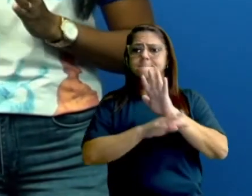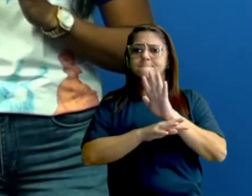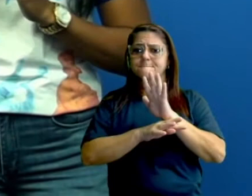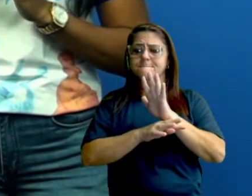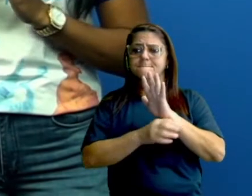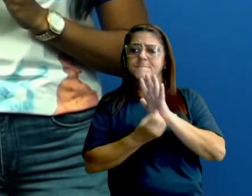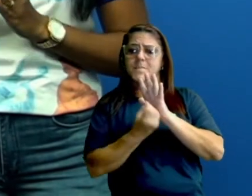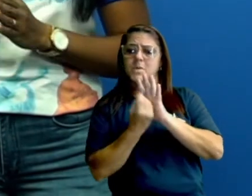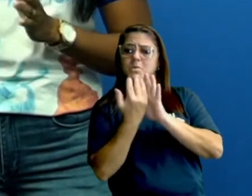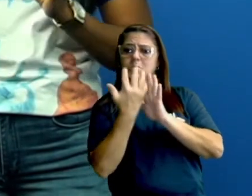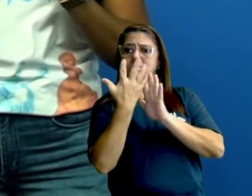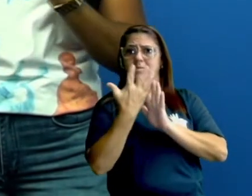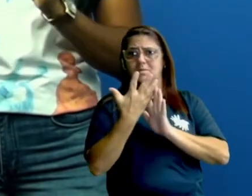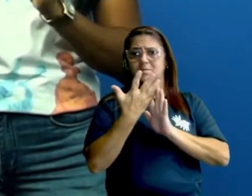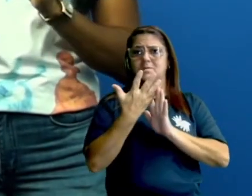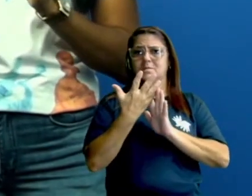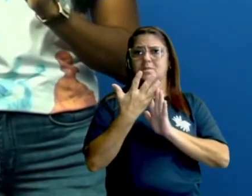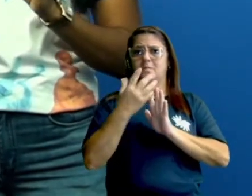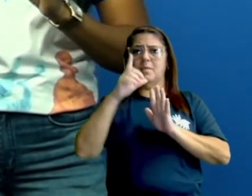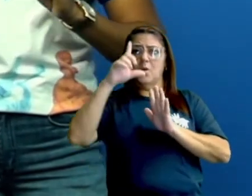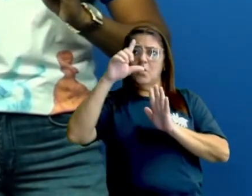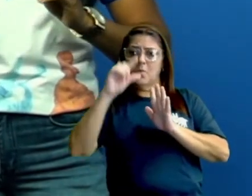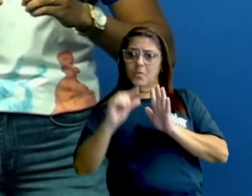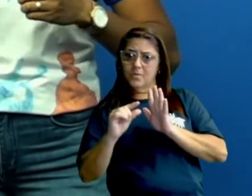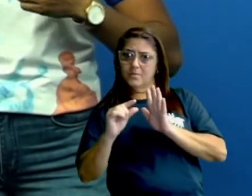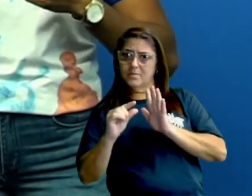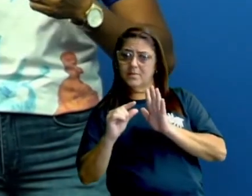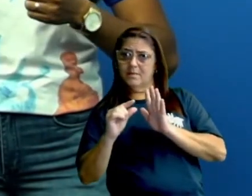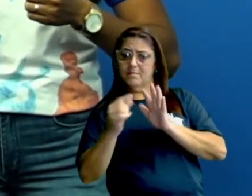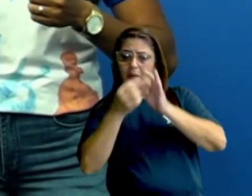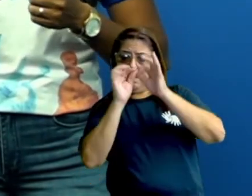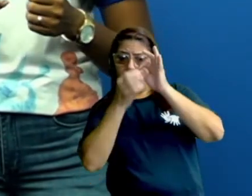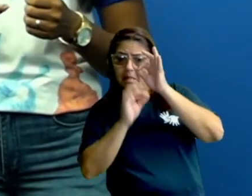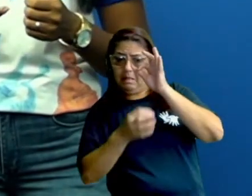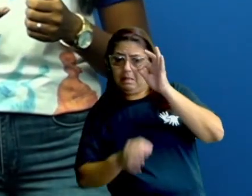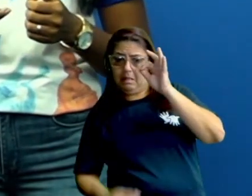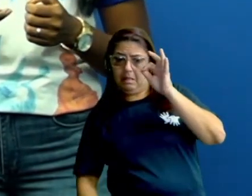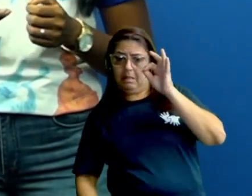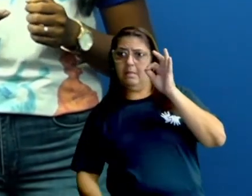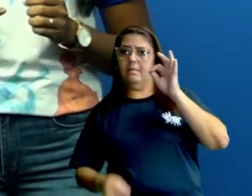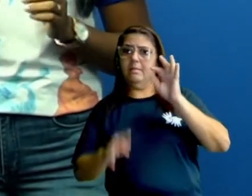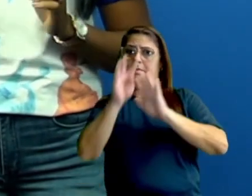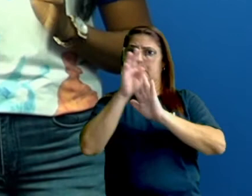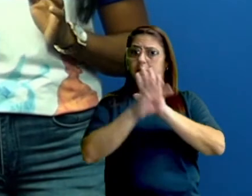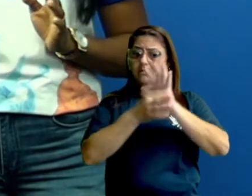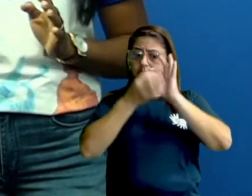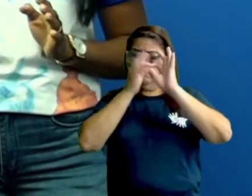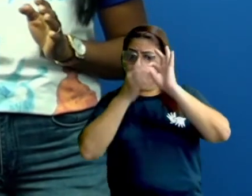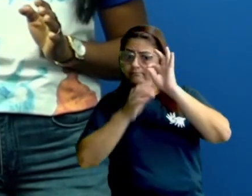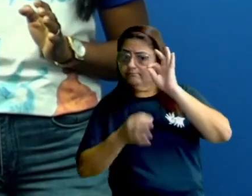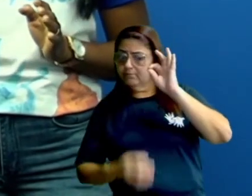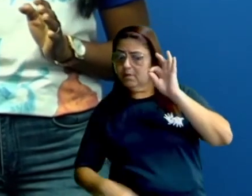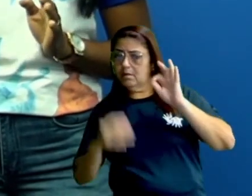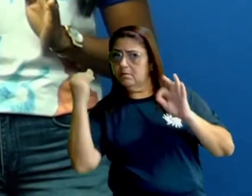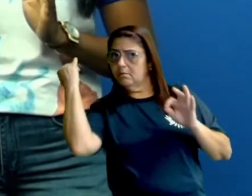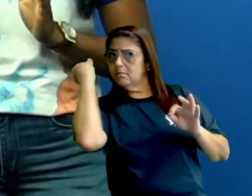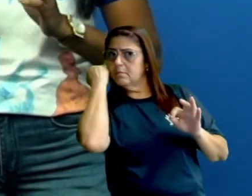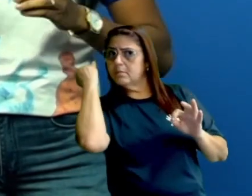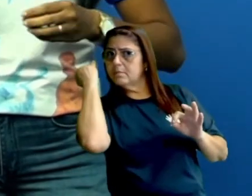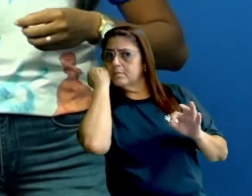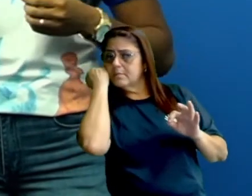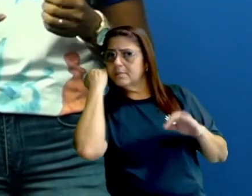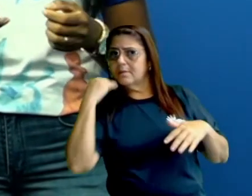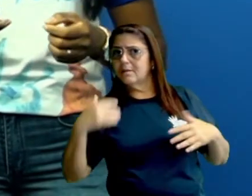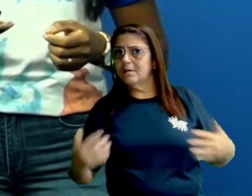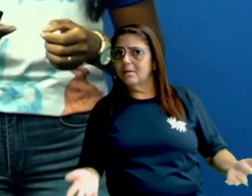textuais geralmente curtas. Então, se você for escrever textão, dá aquela preguiça.